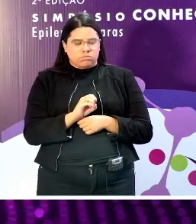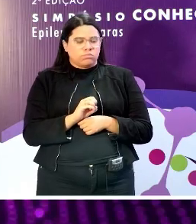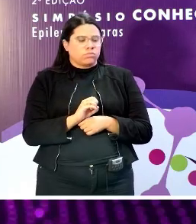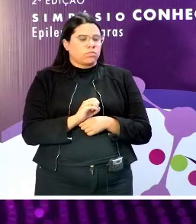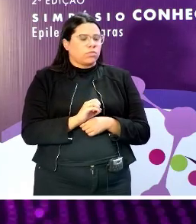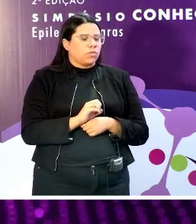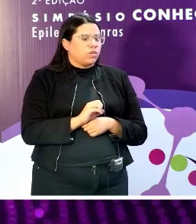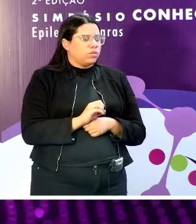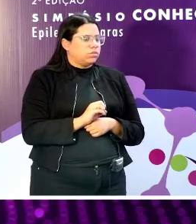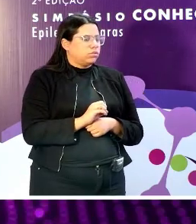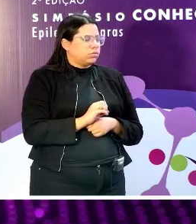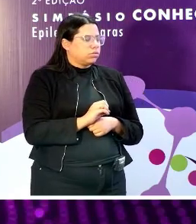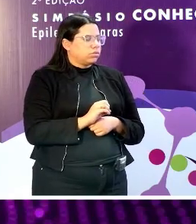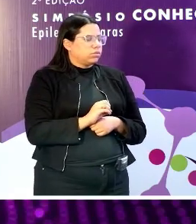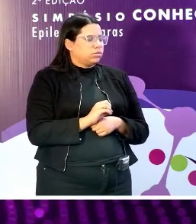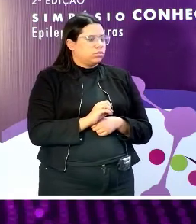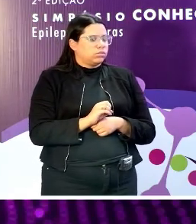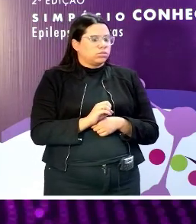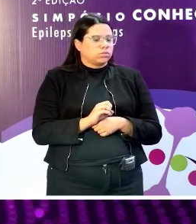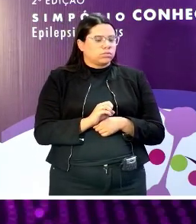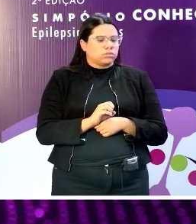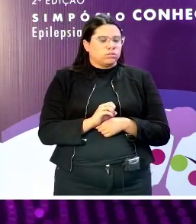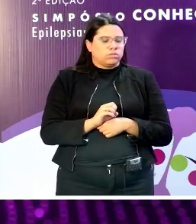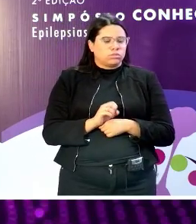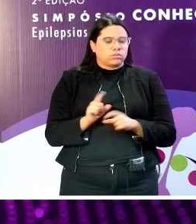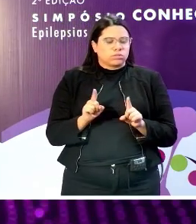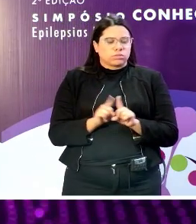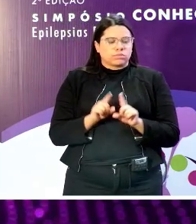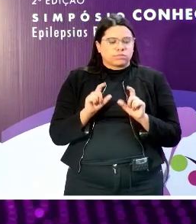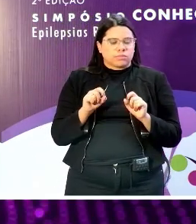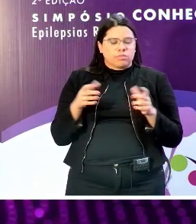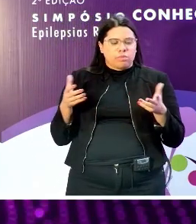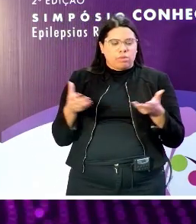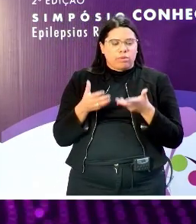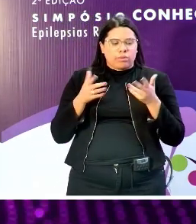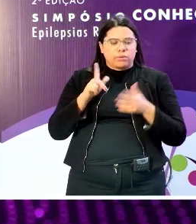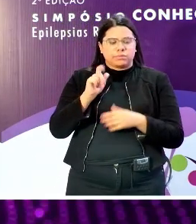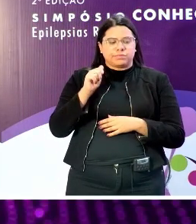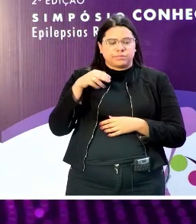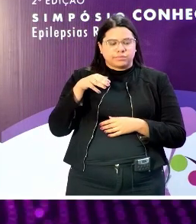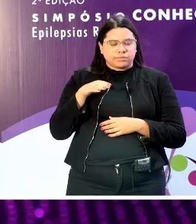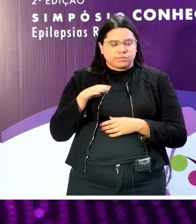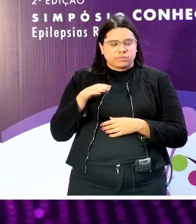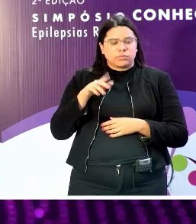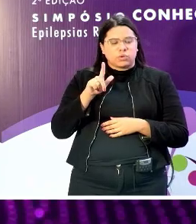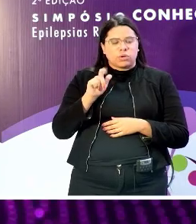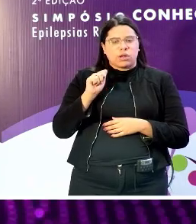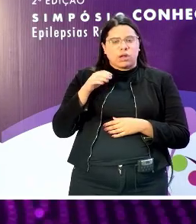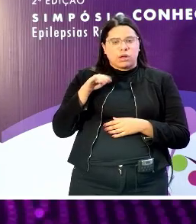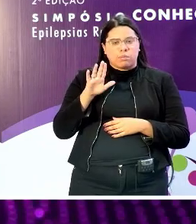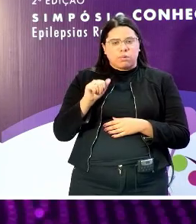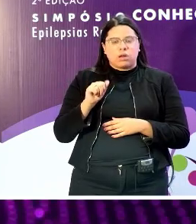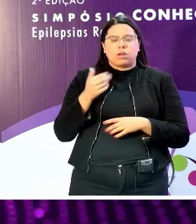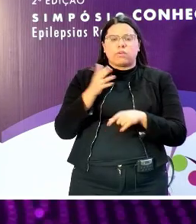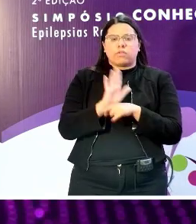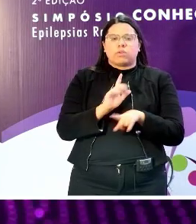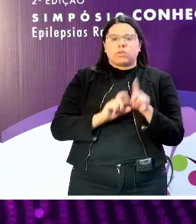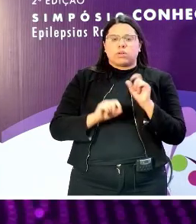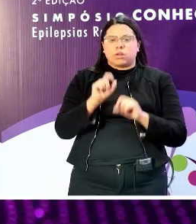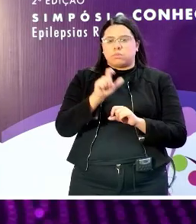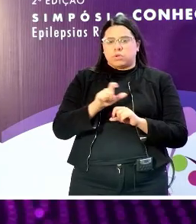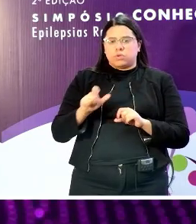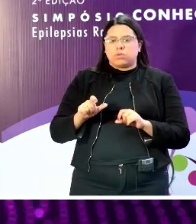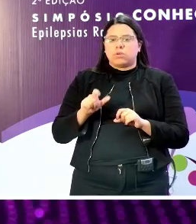sódio. A gente vai ter, então, os estimuladores do GABA, né, que vão fazer com que o receptor na